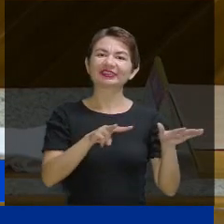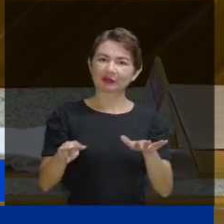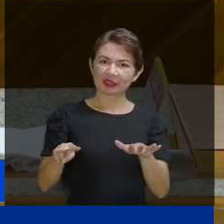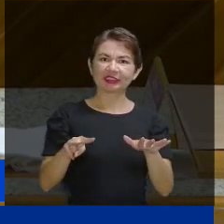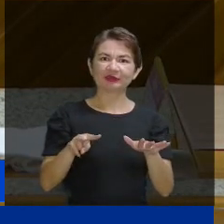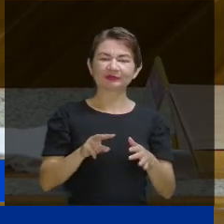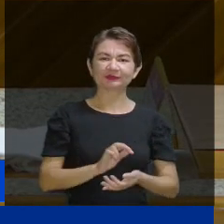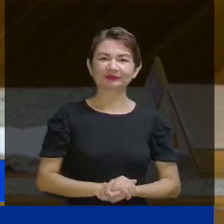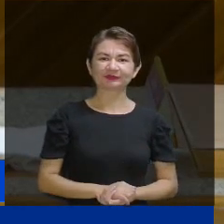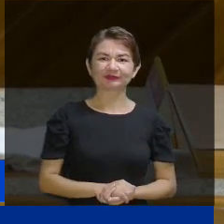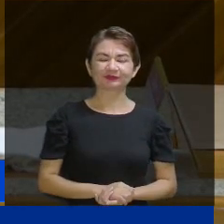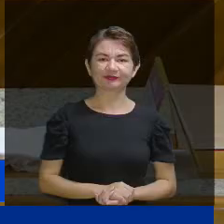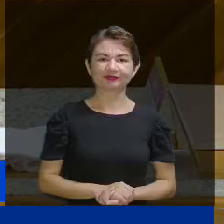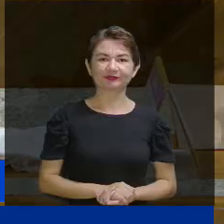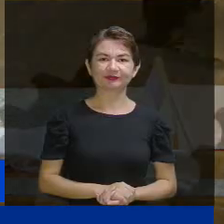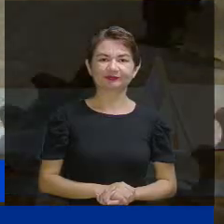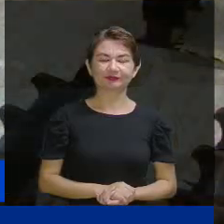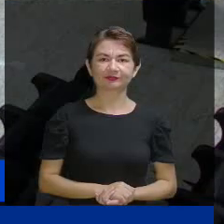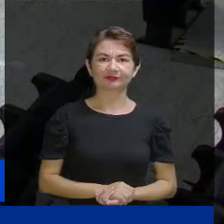semana.